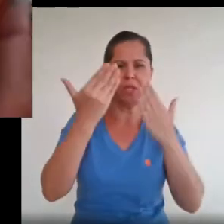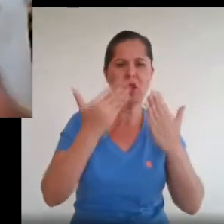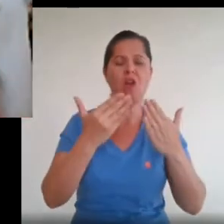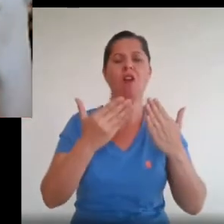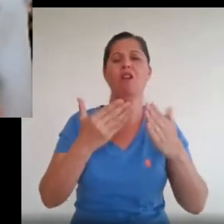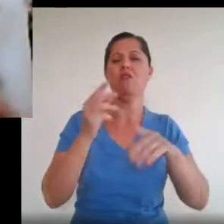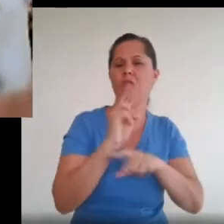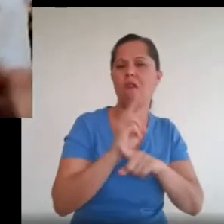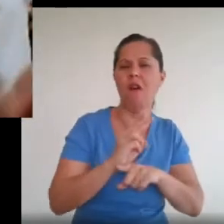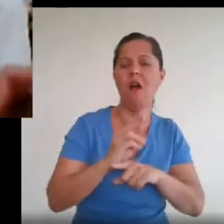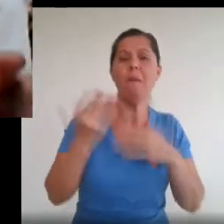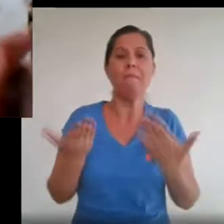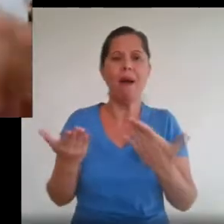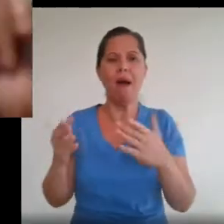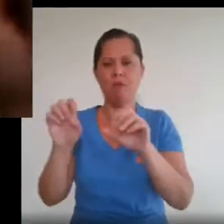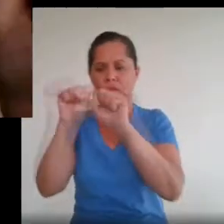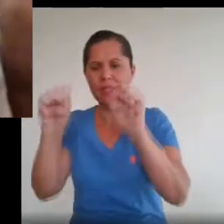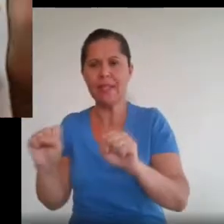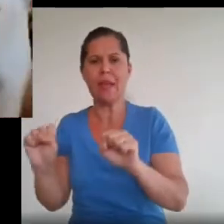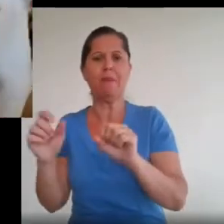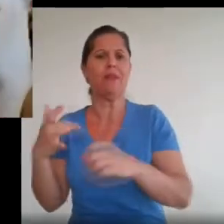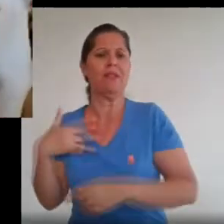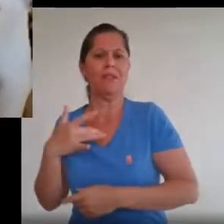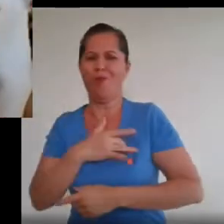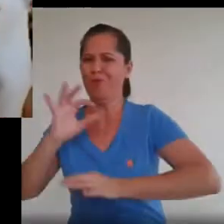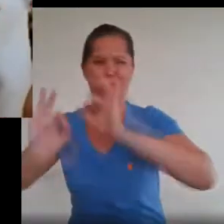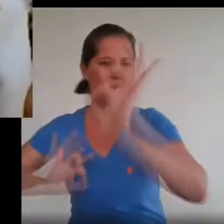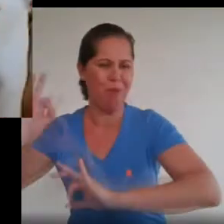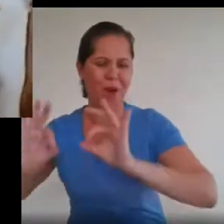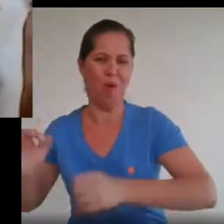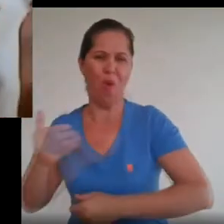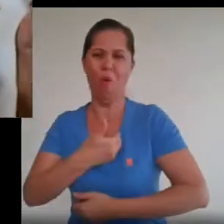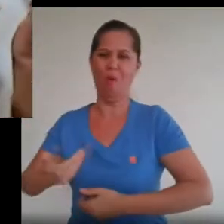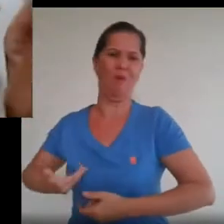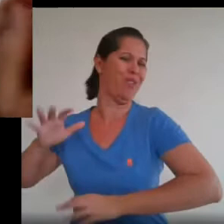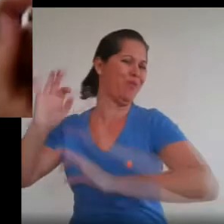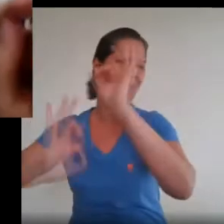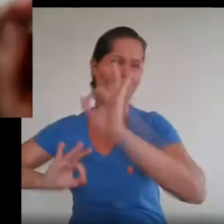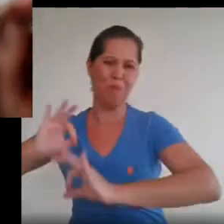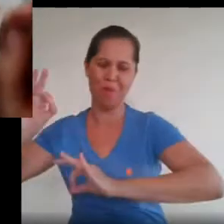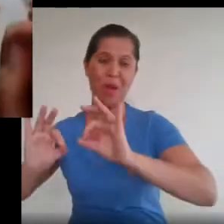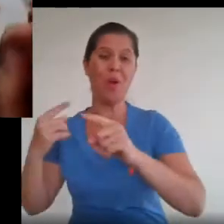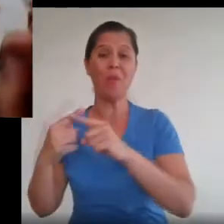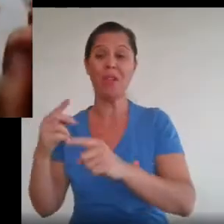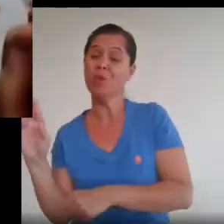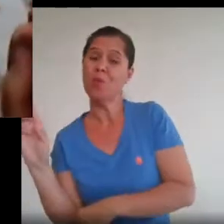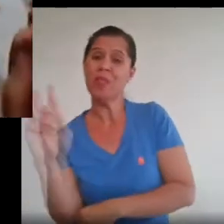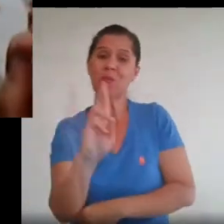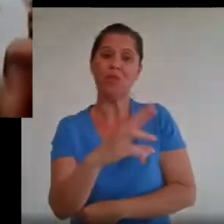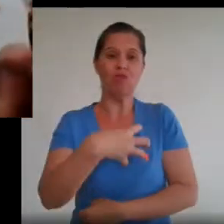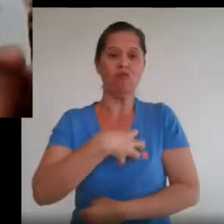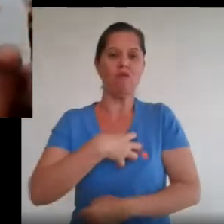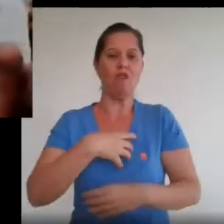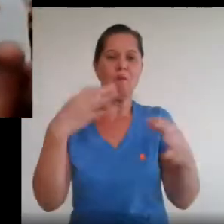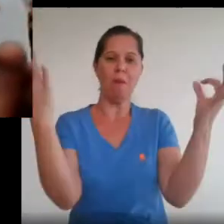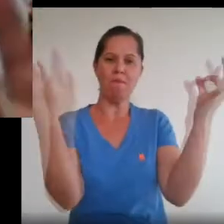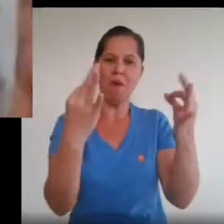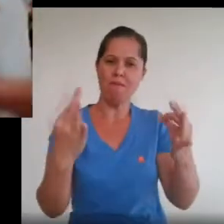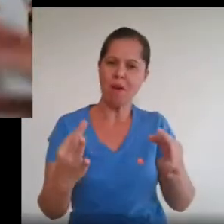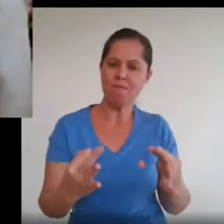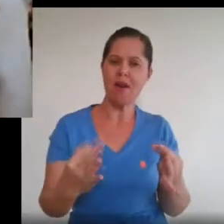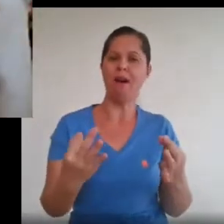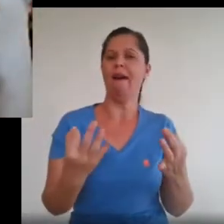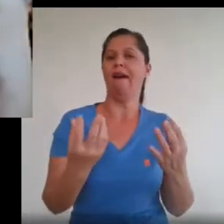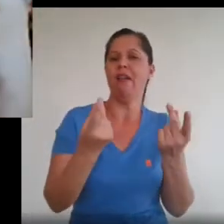as autoridades e o poder público não deu a resposta sociológica, política,